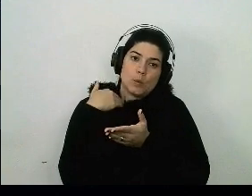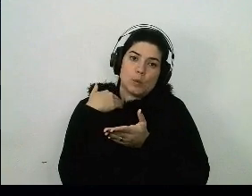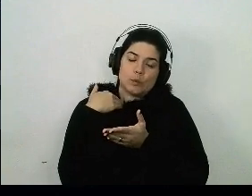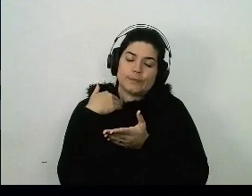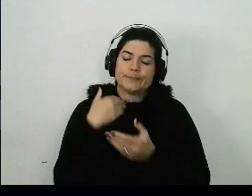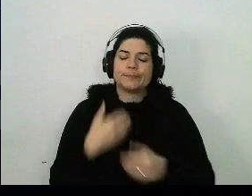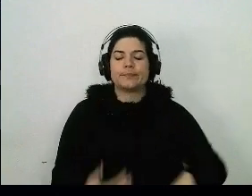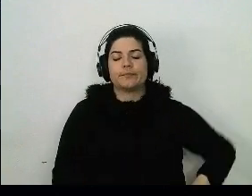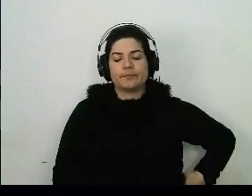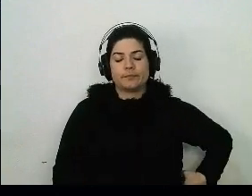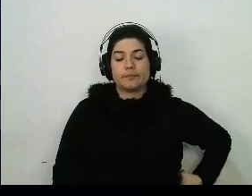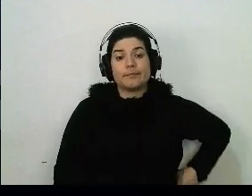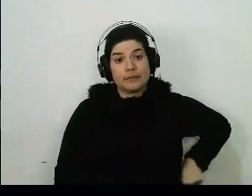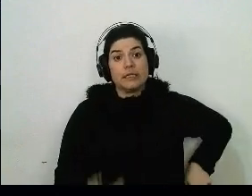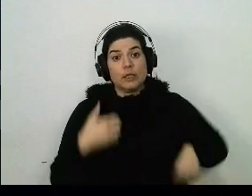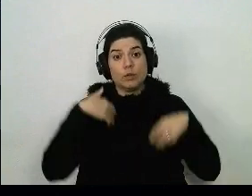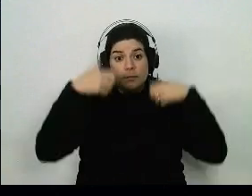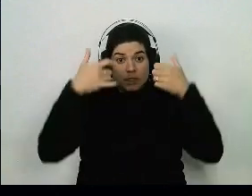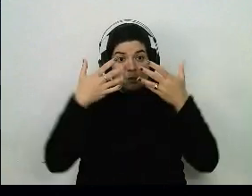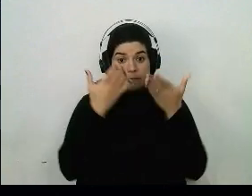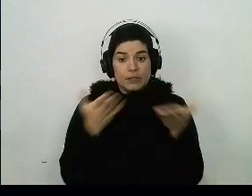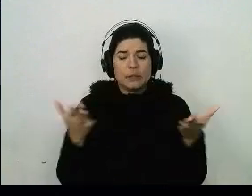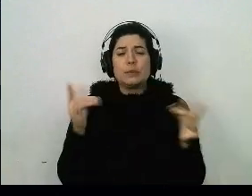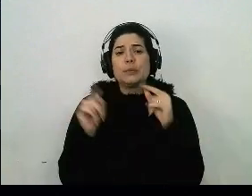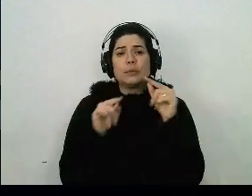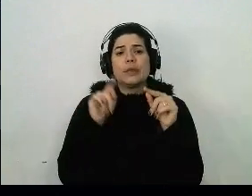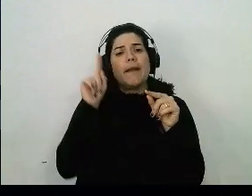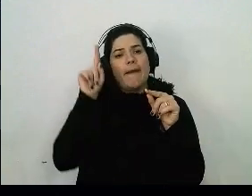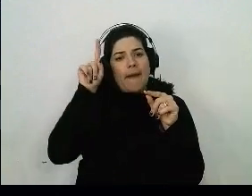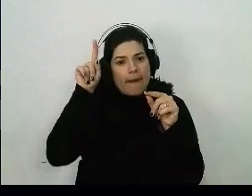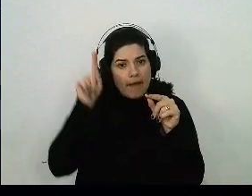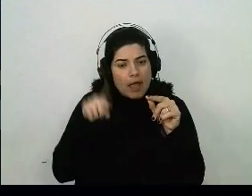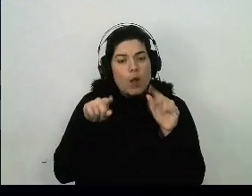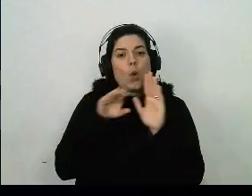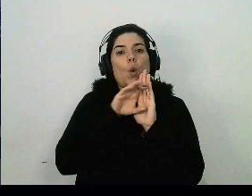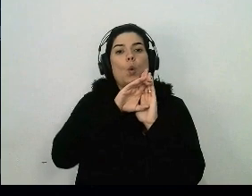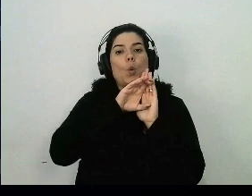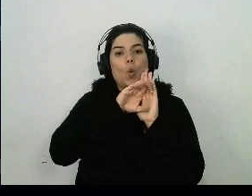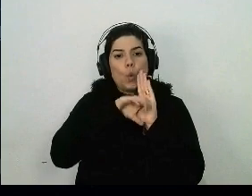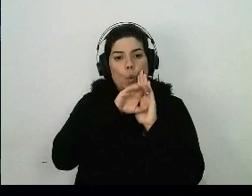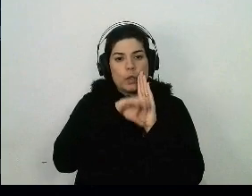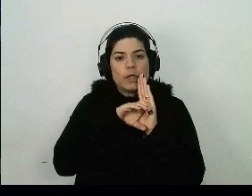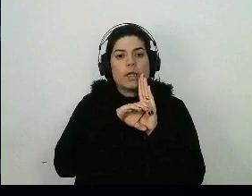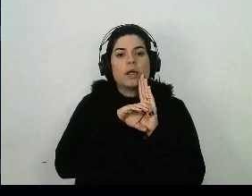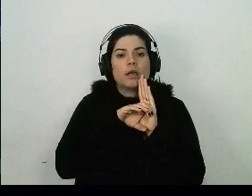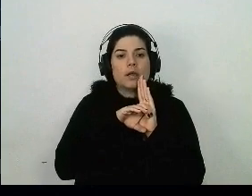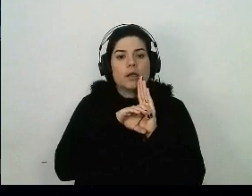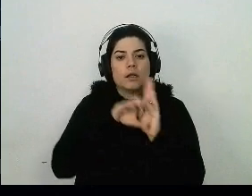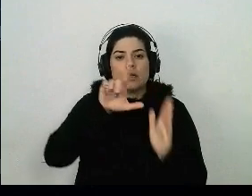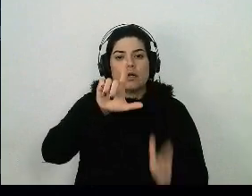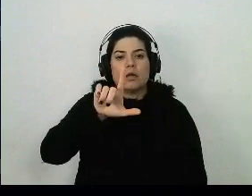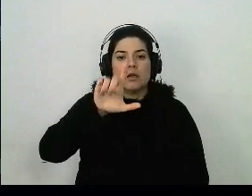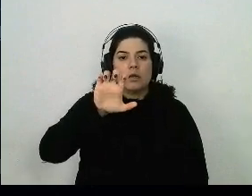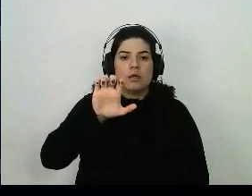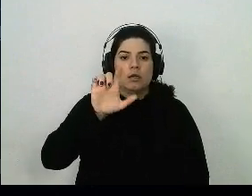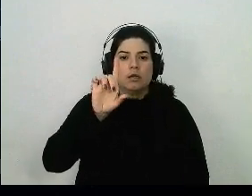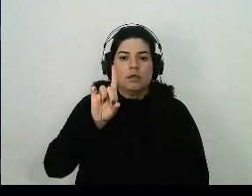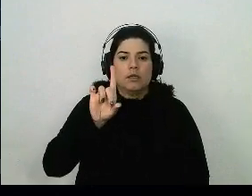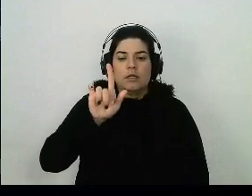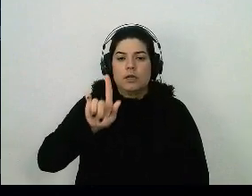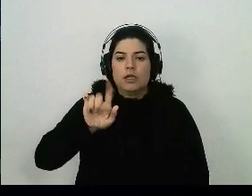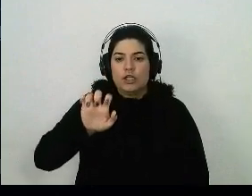E isso que eu estou falando aqui para vocês é exatamente o conceito de ledger centralizado.